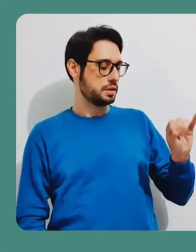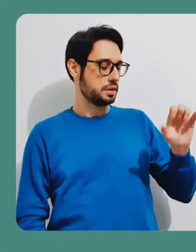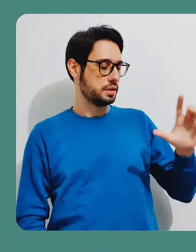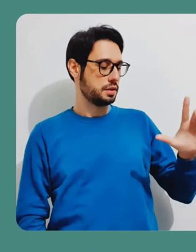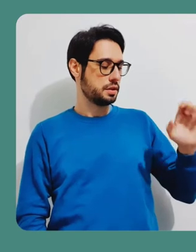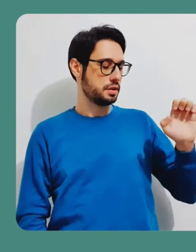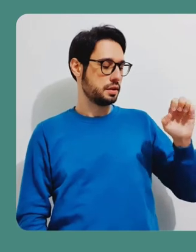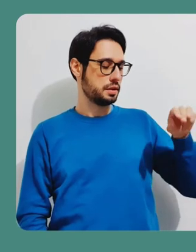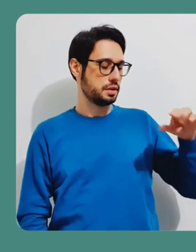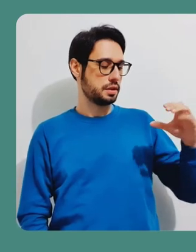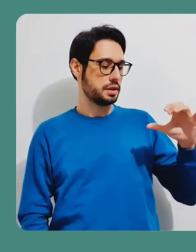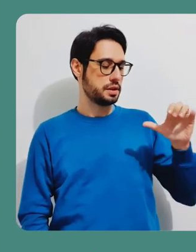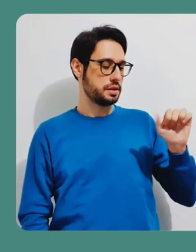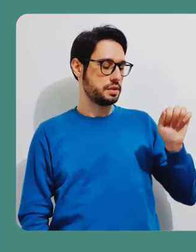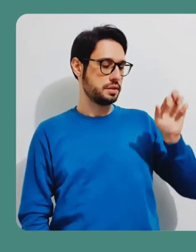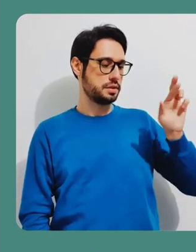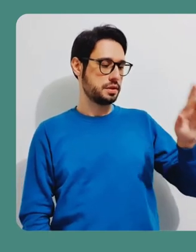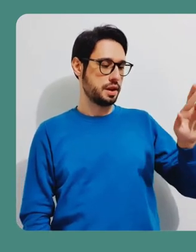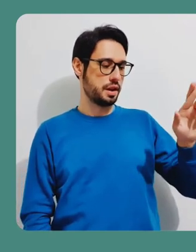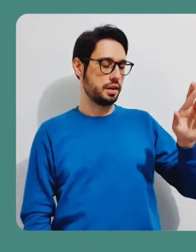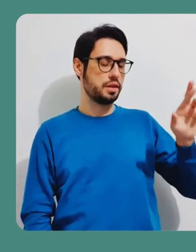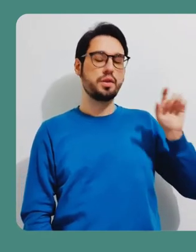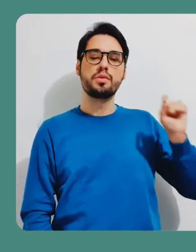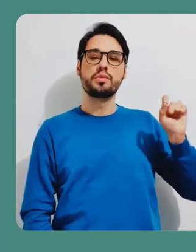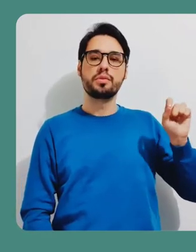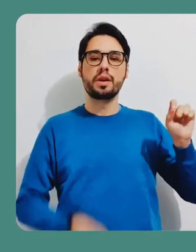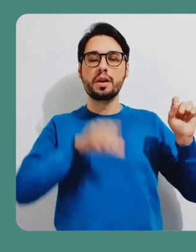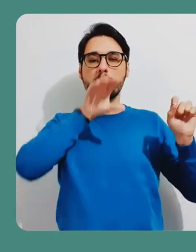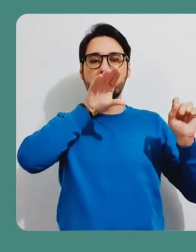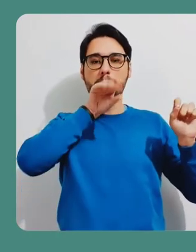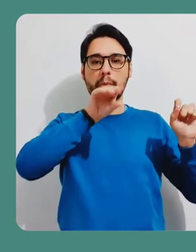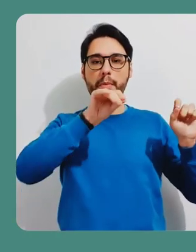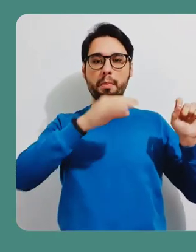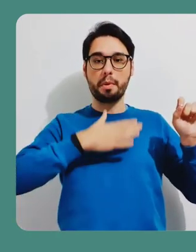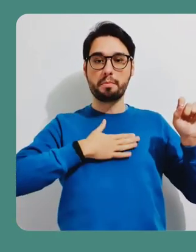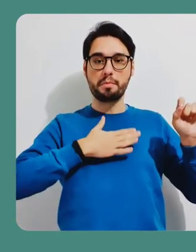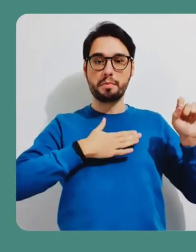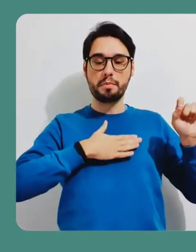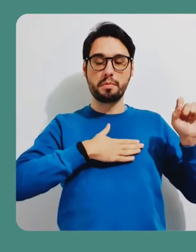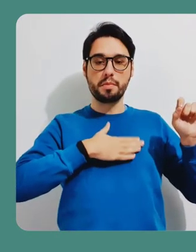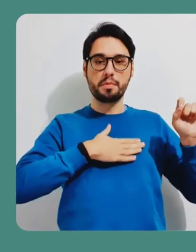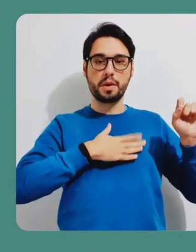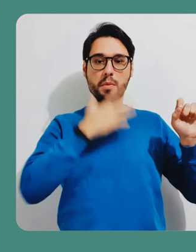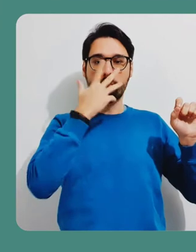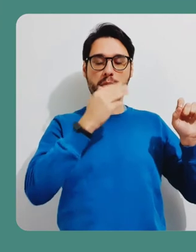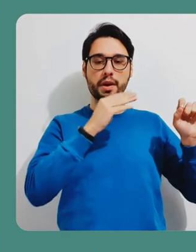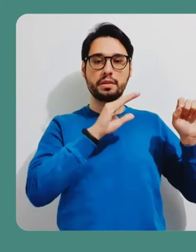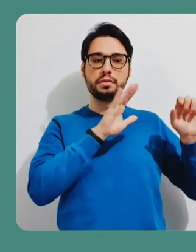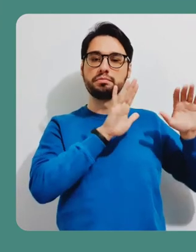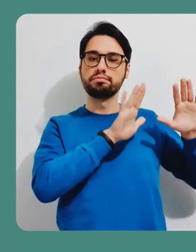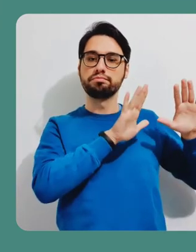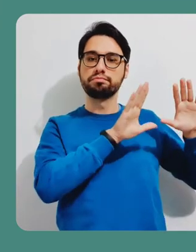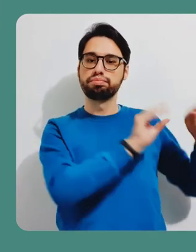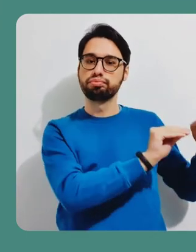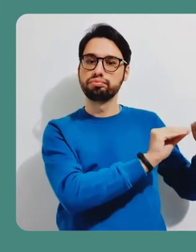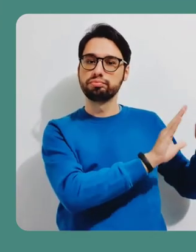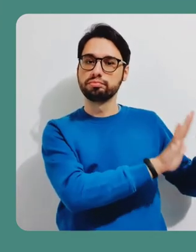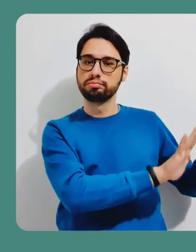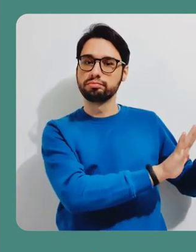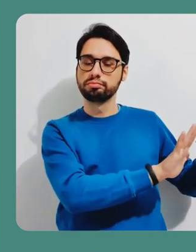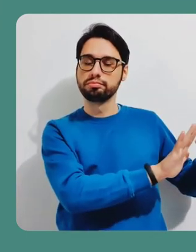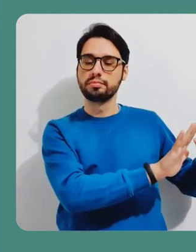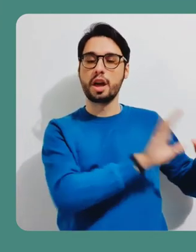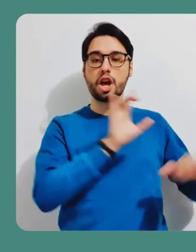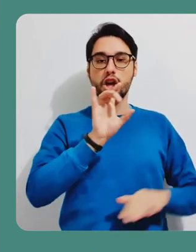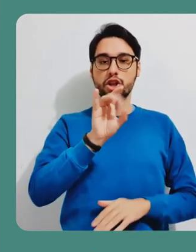deixo o culto a faixa de voz e vou selecionar toda a faixa de áudio vou fazer